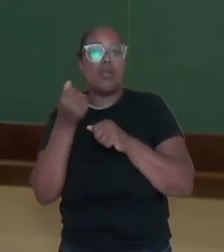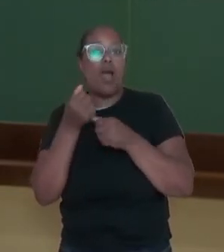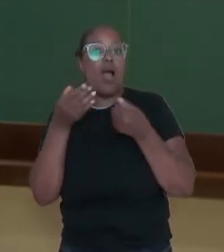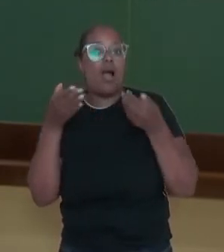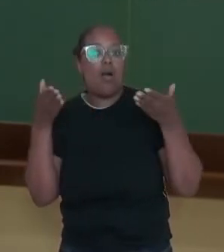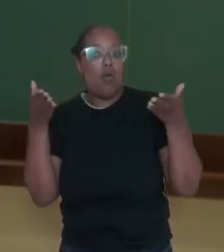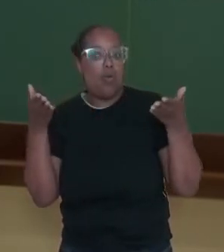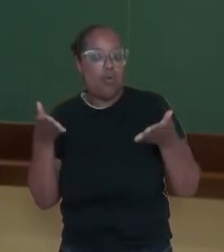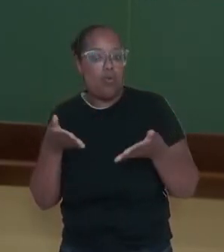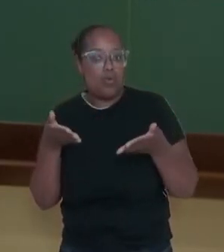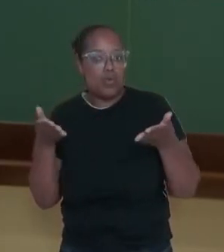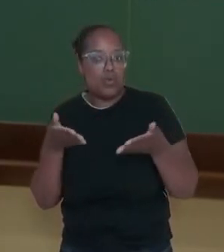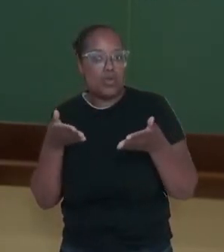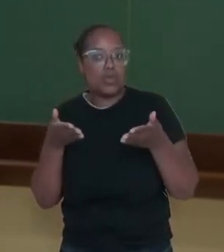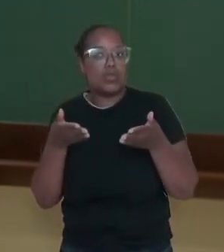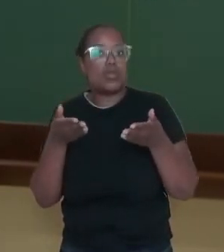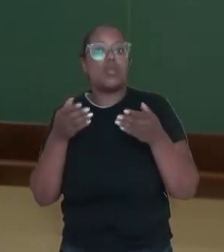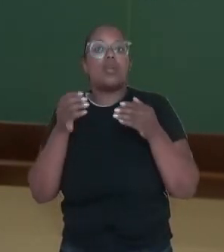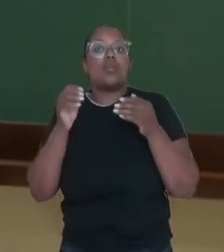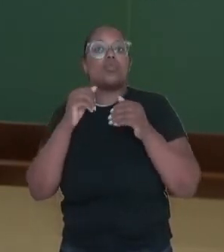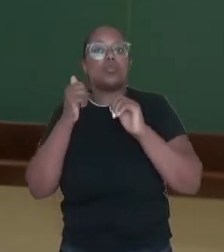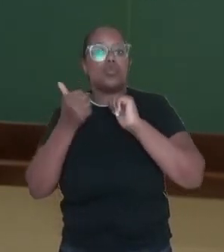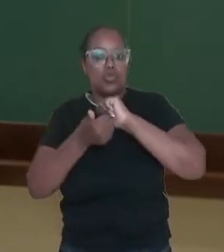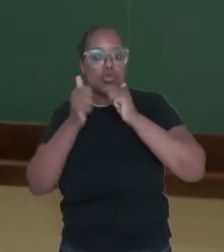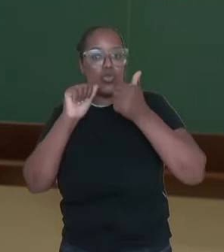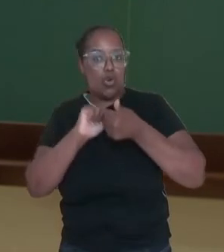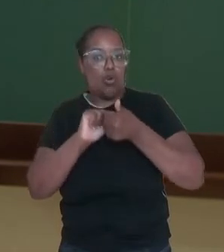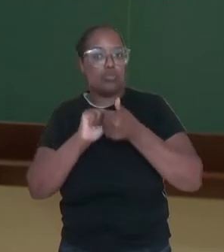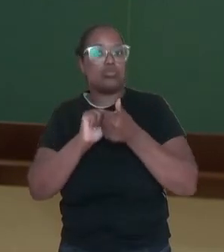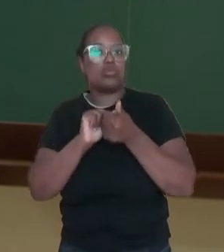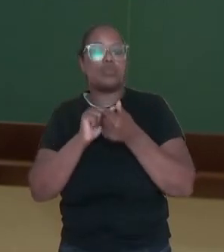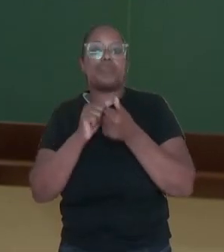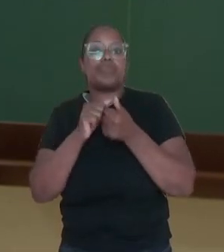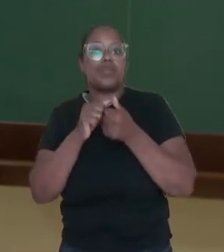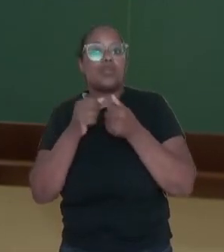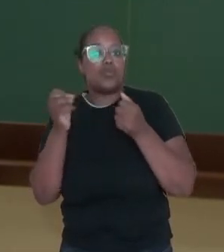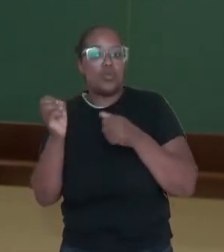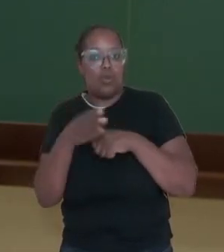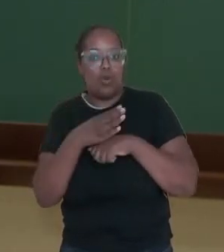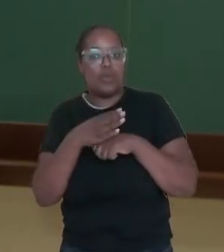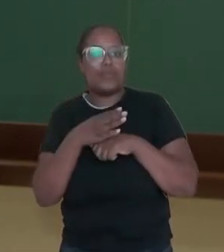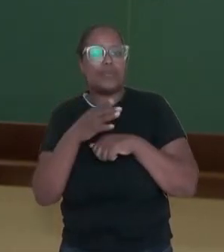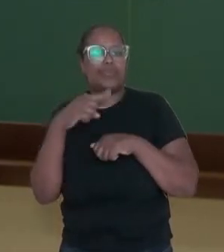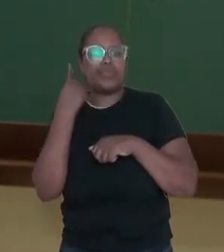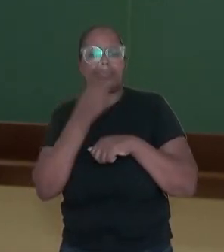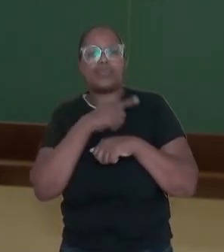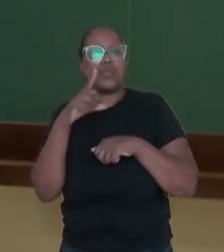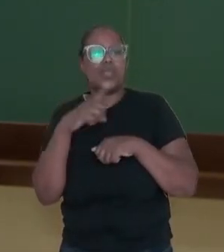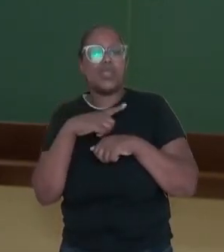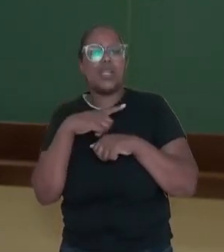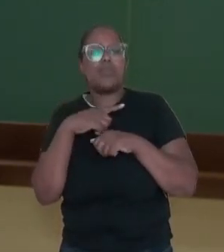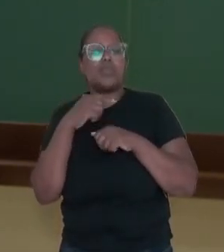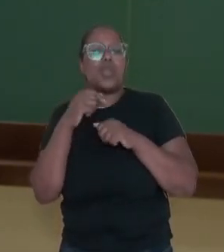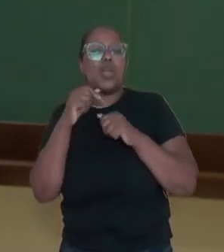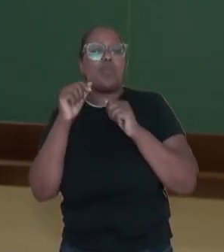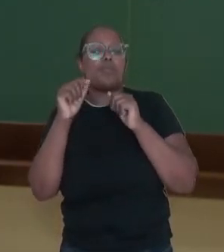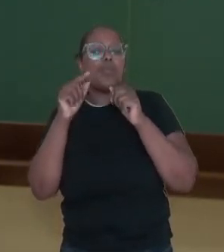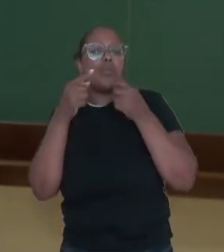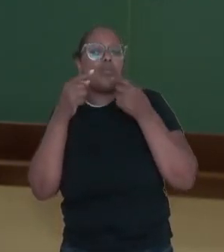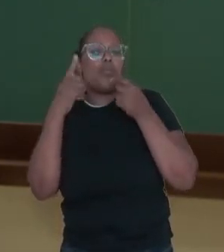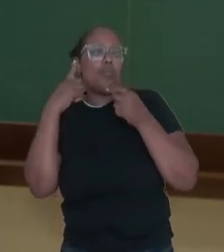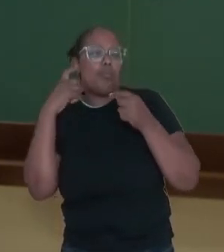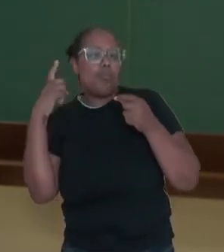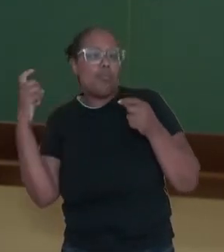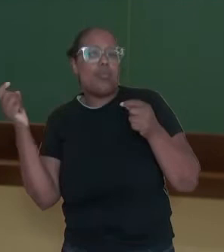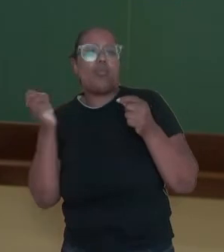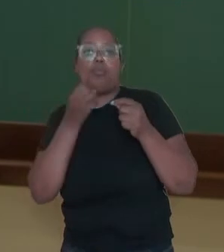Atualmente, nos jogos atuais, né, hoje a gente tem uma qualidade de imagem e de som muito diferente do